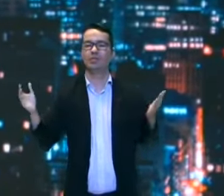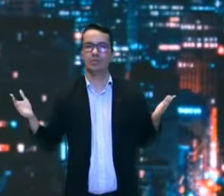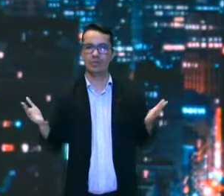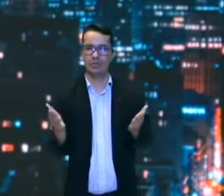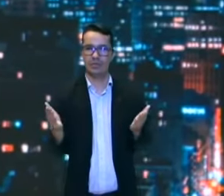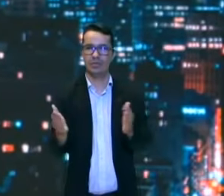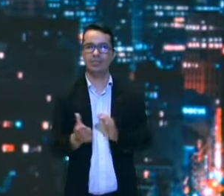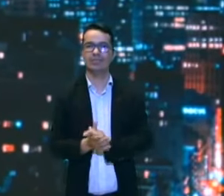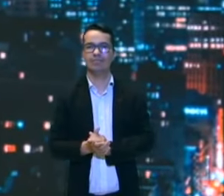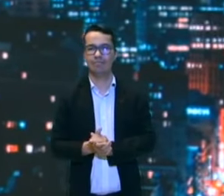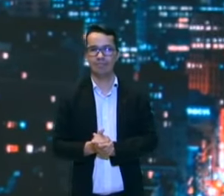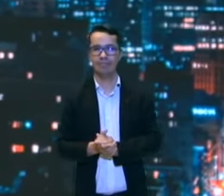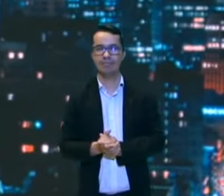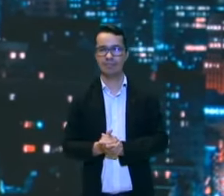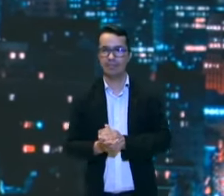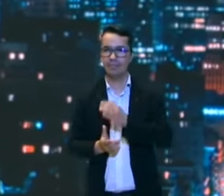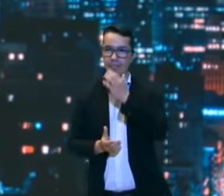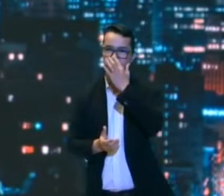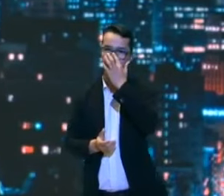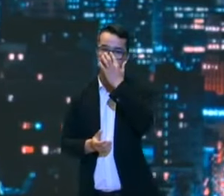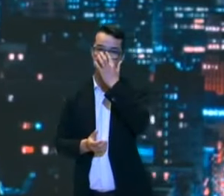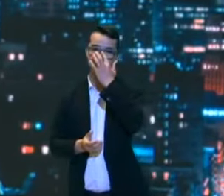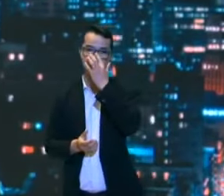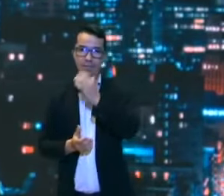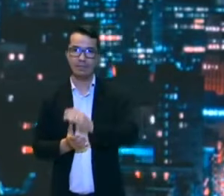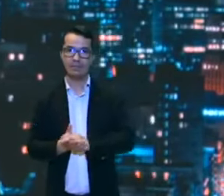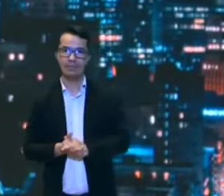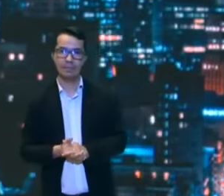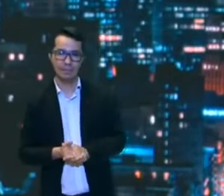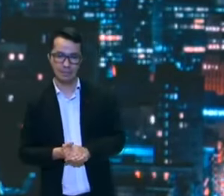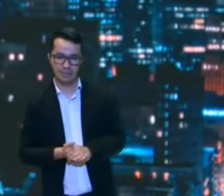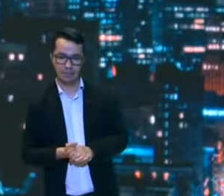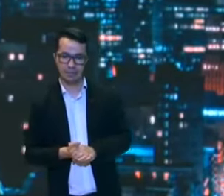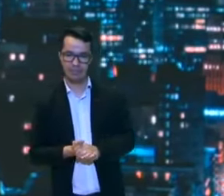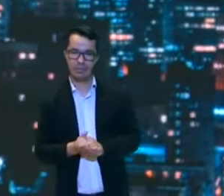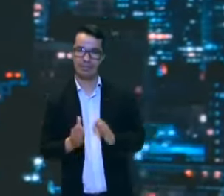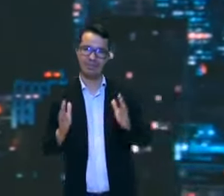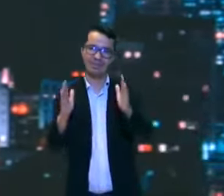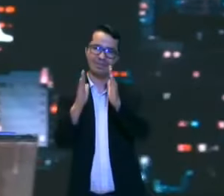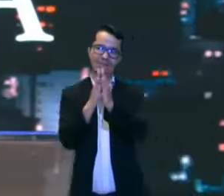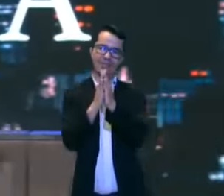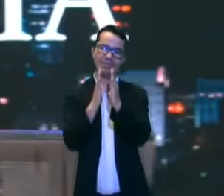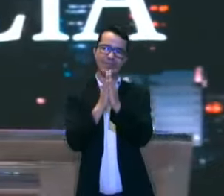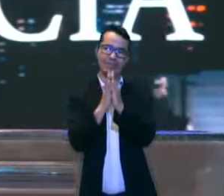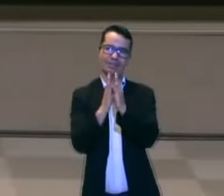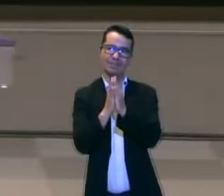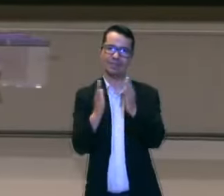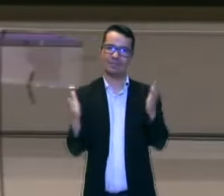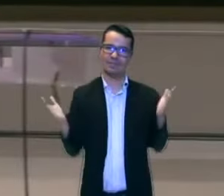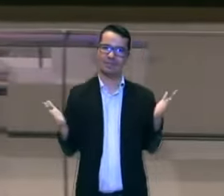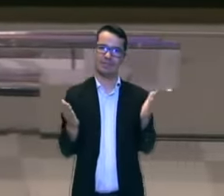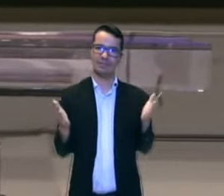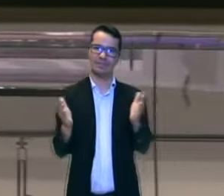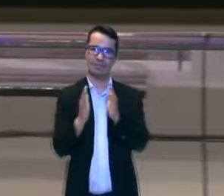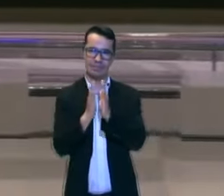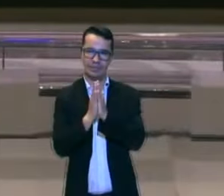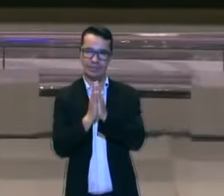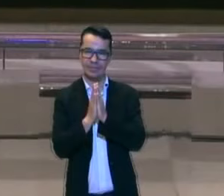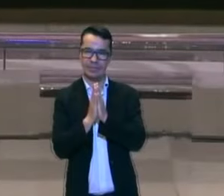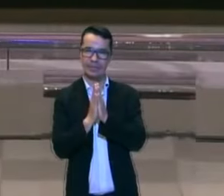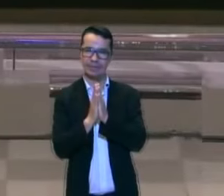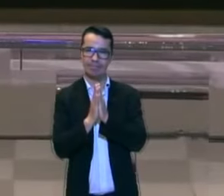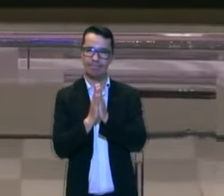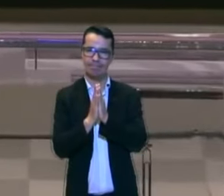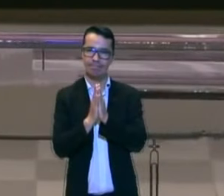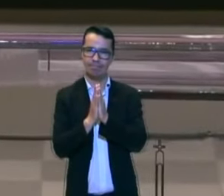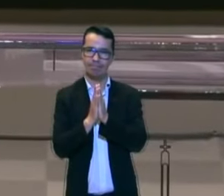Fica de pé, em nome de Jesus. Vamos orar agora? Feche teus olhos,